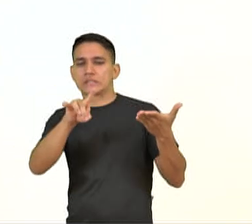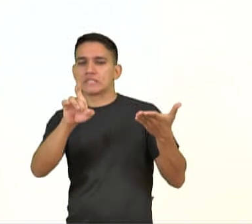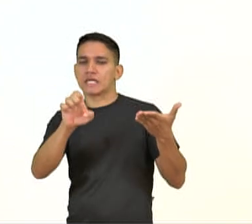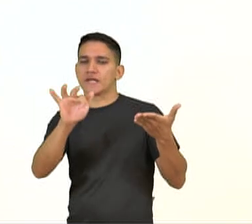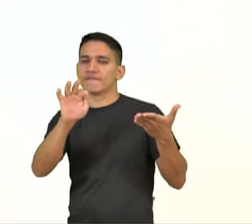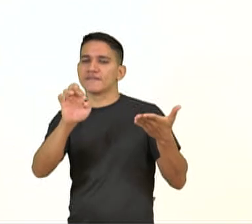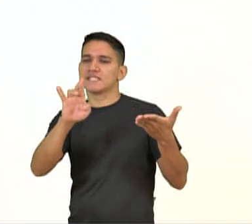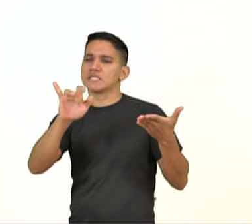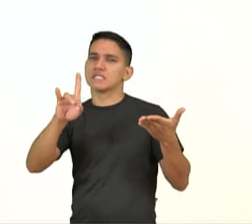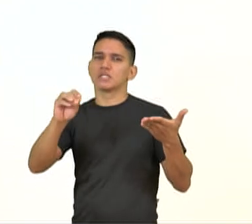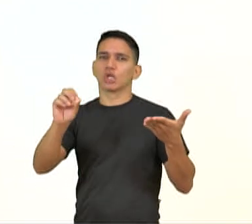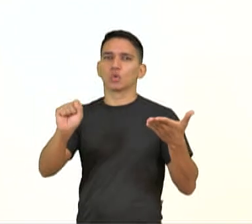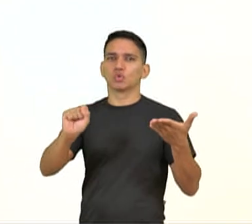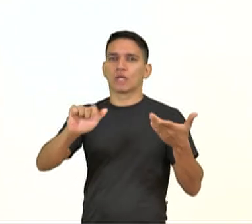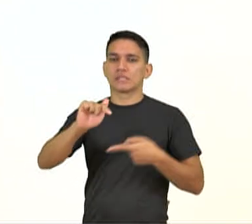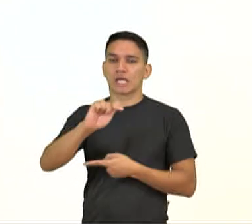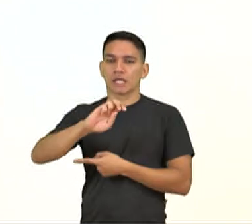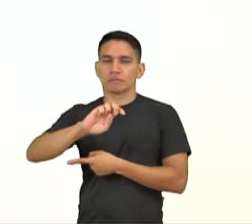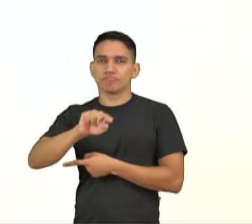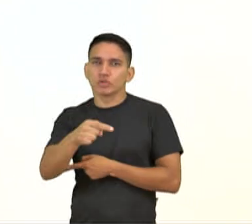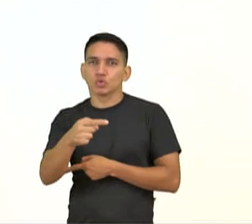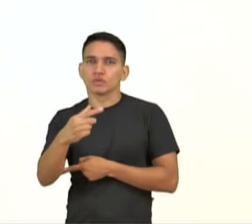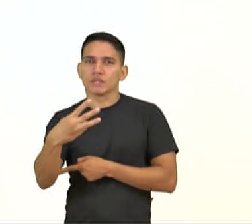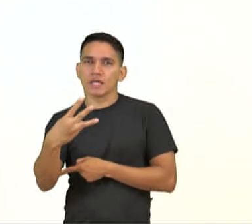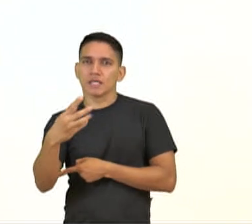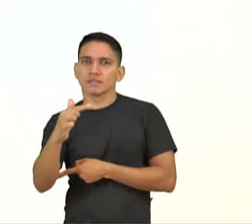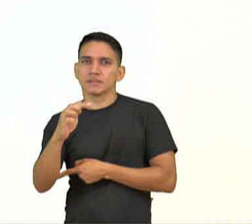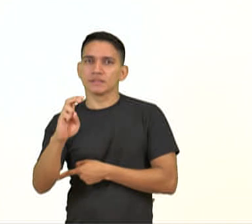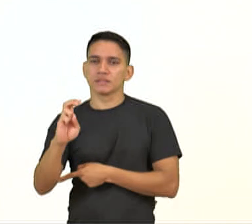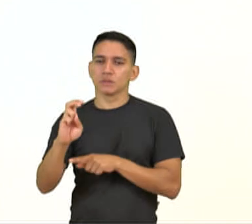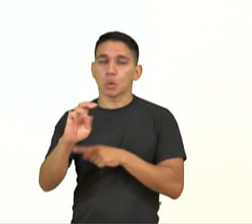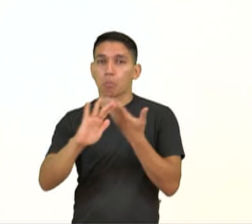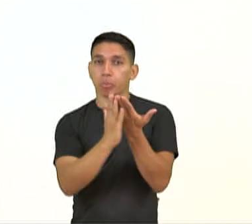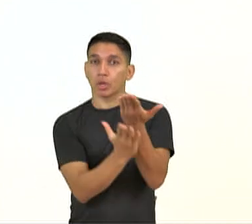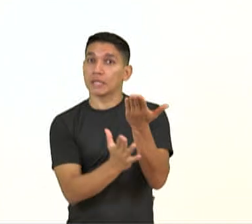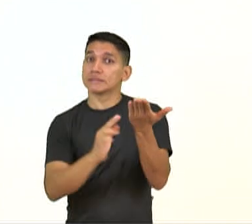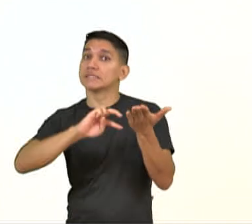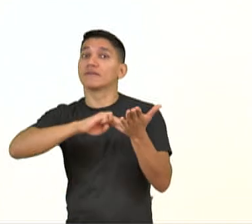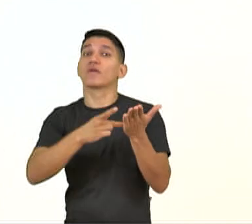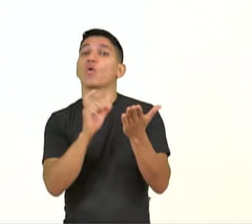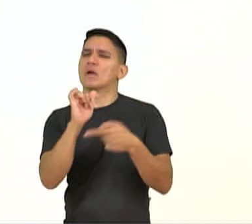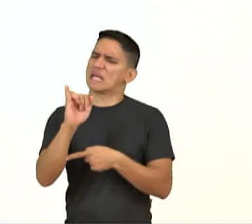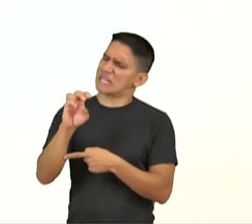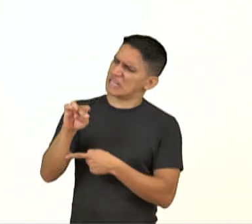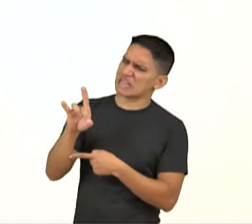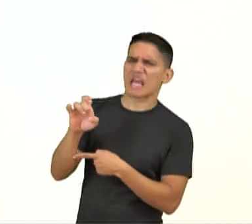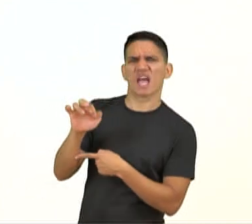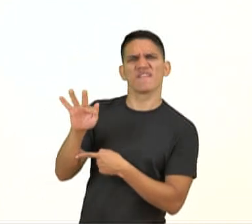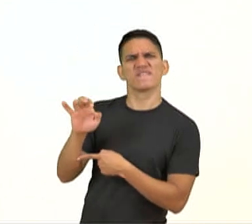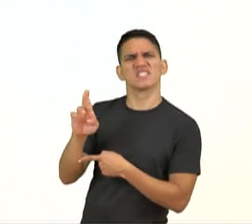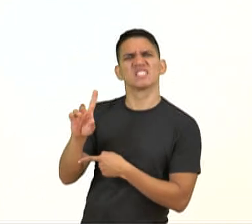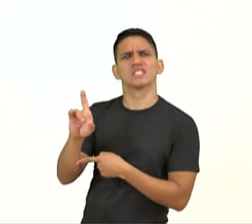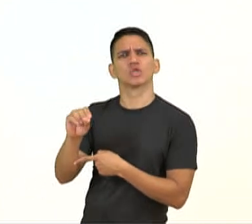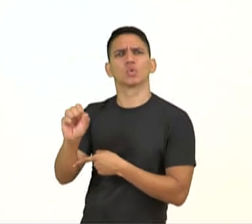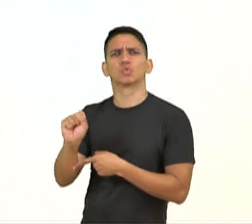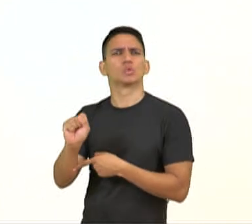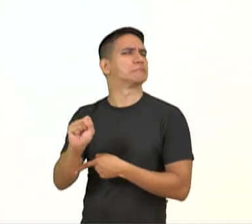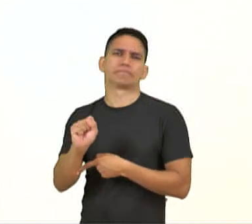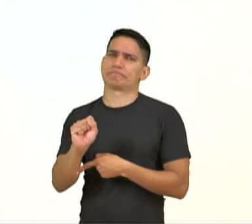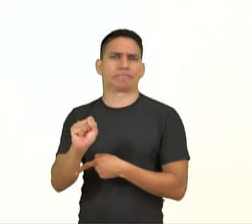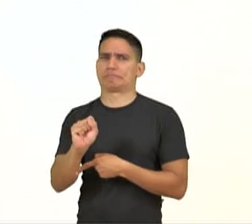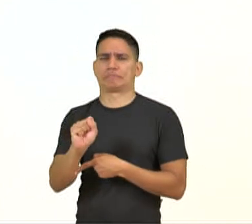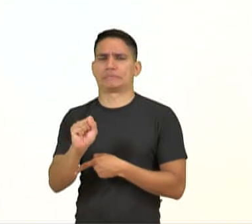7.375 processos. Então, para explicar, não foram atendidos. Então, indeferidos,